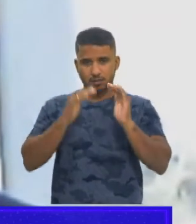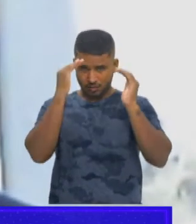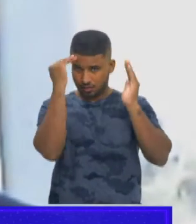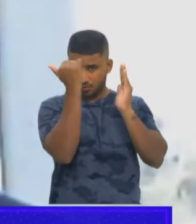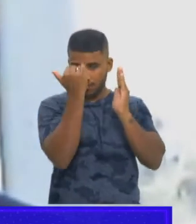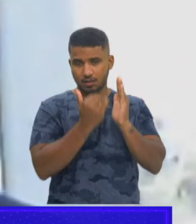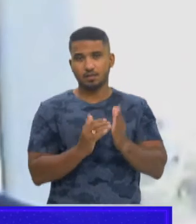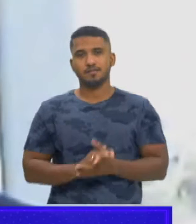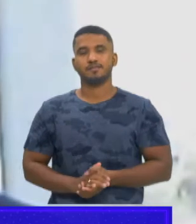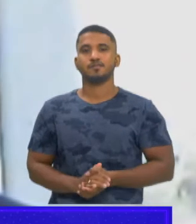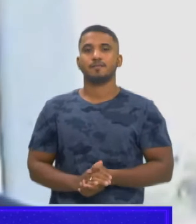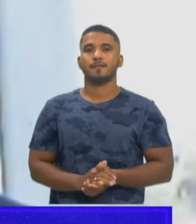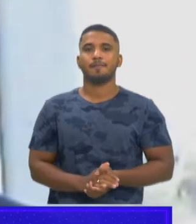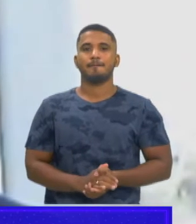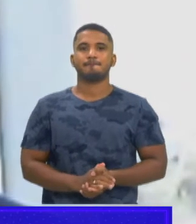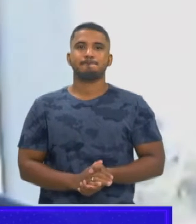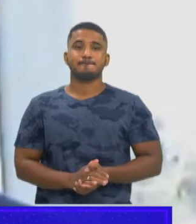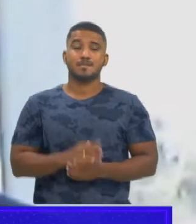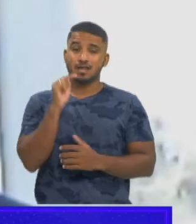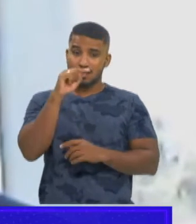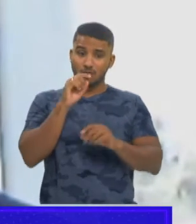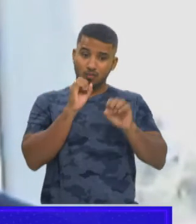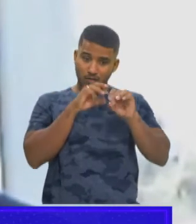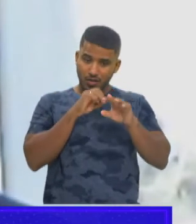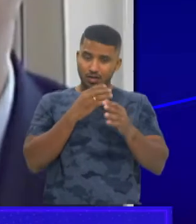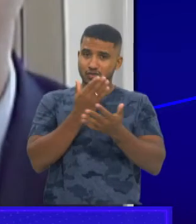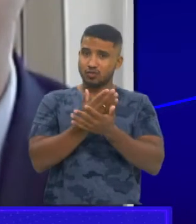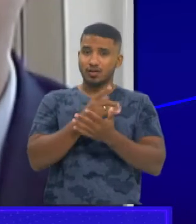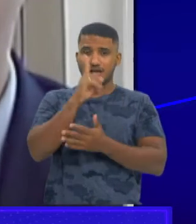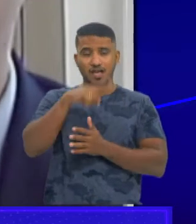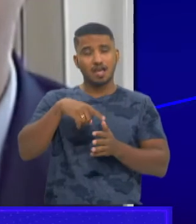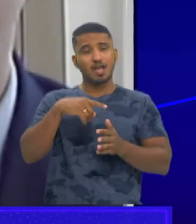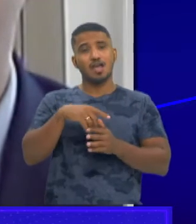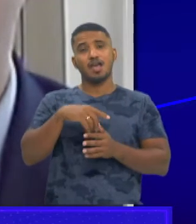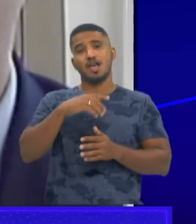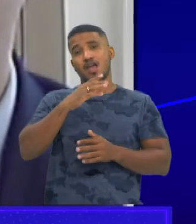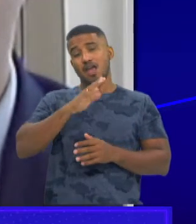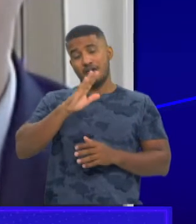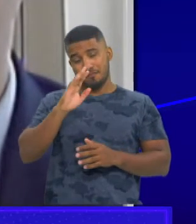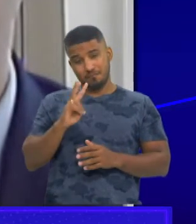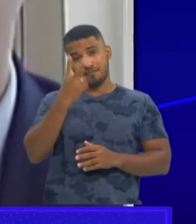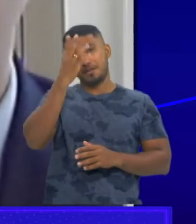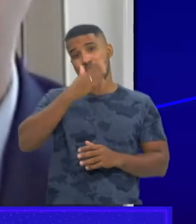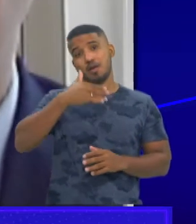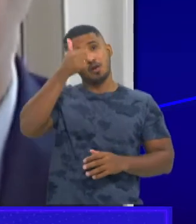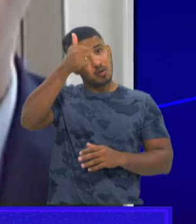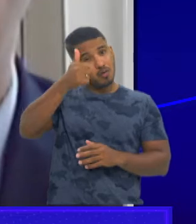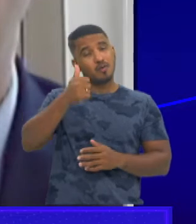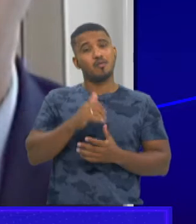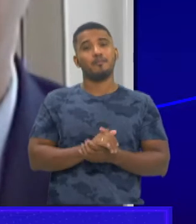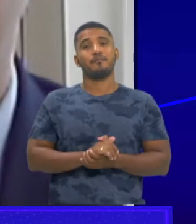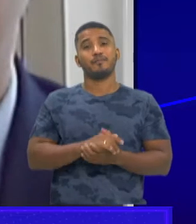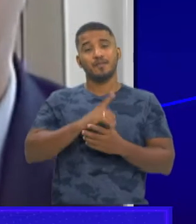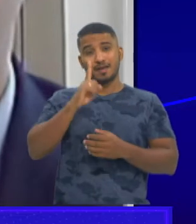é garantido, nós estamos vigilantes em relação a esses direitos. E